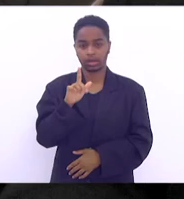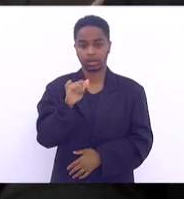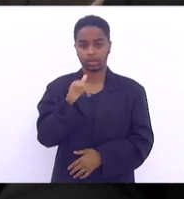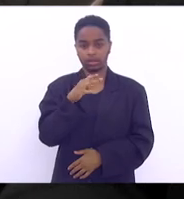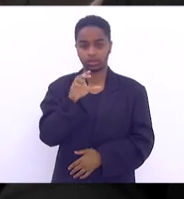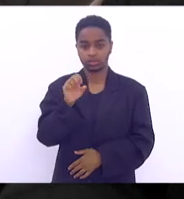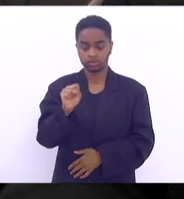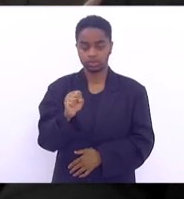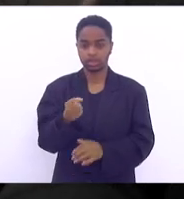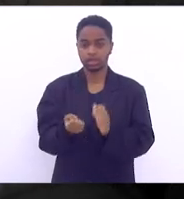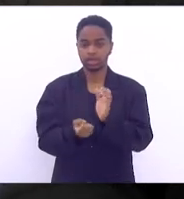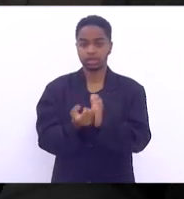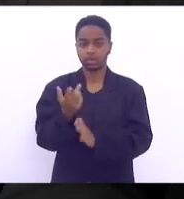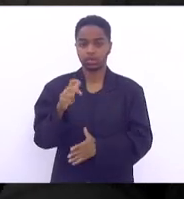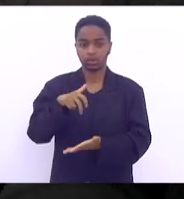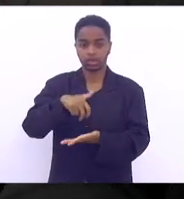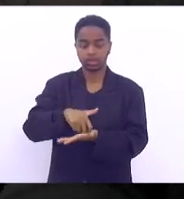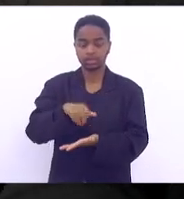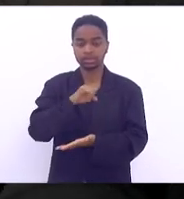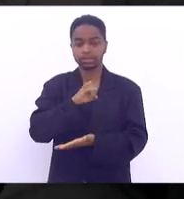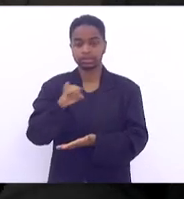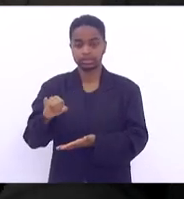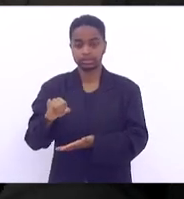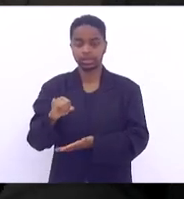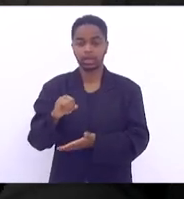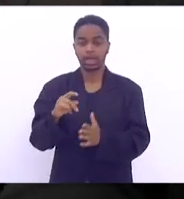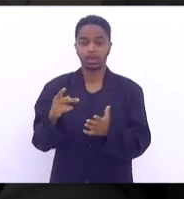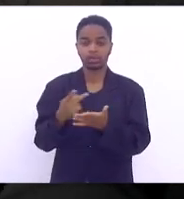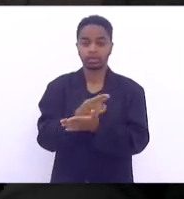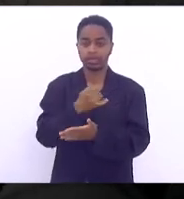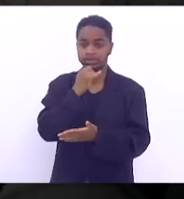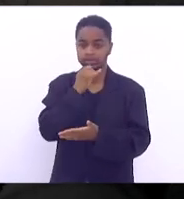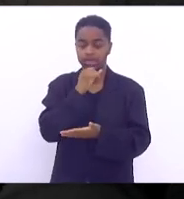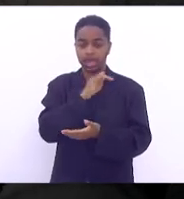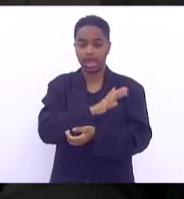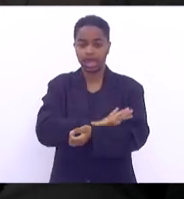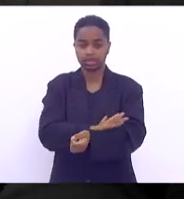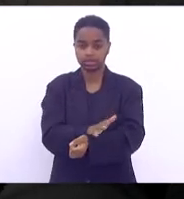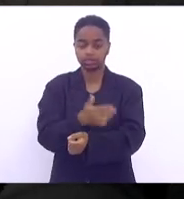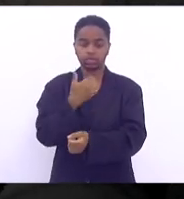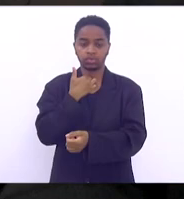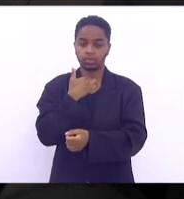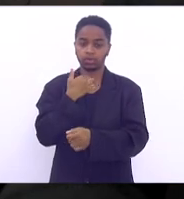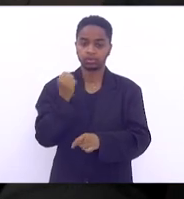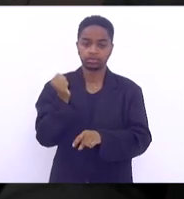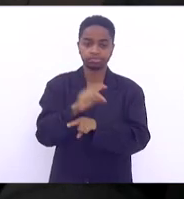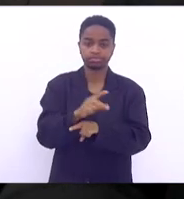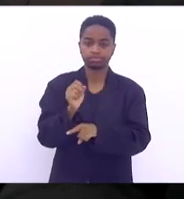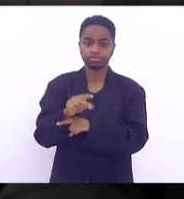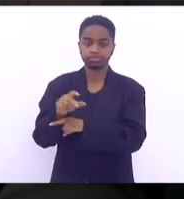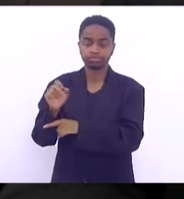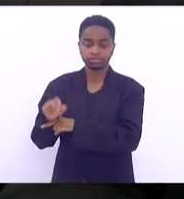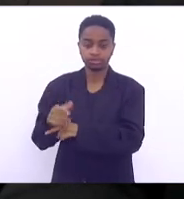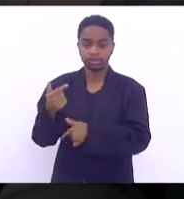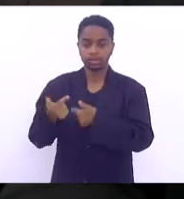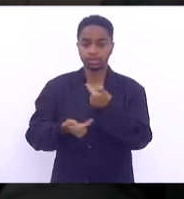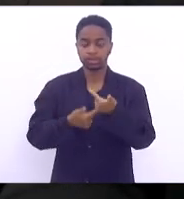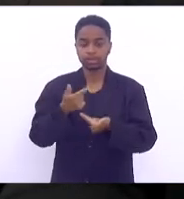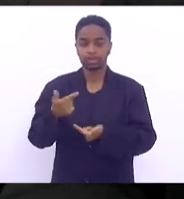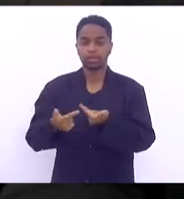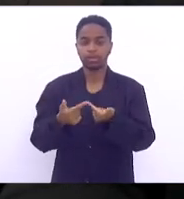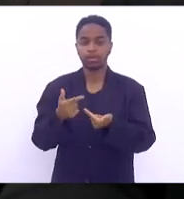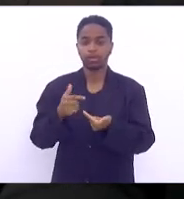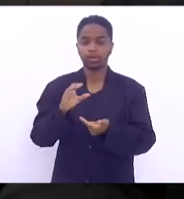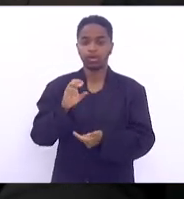criou punição para quem for condenado por crimes de racismo, que não pode ocupar cargos comissionados, é uma penalidade